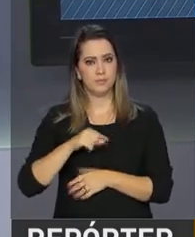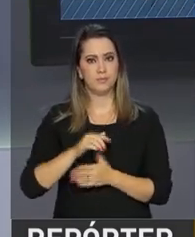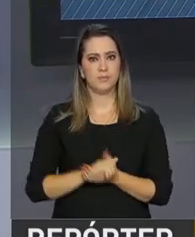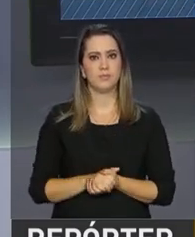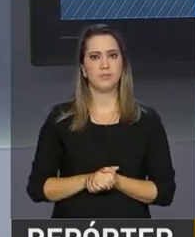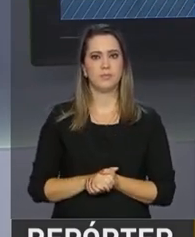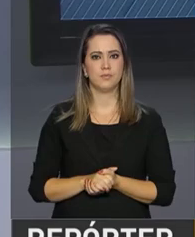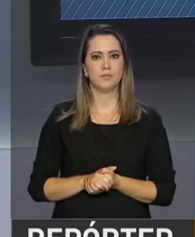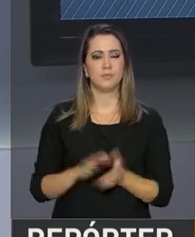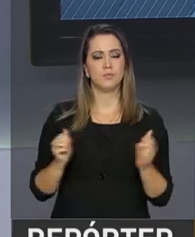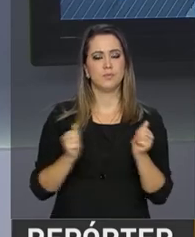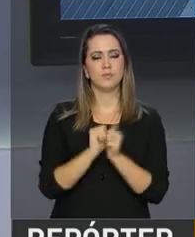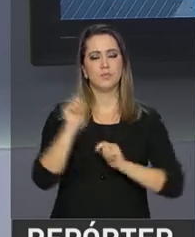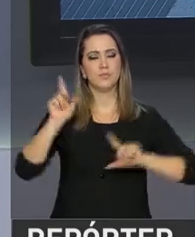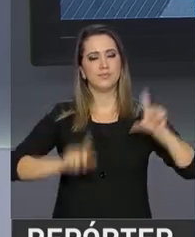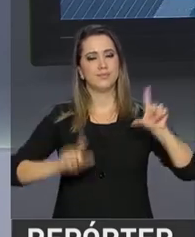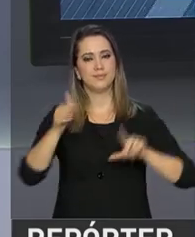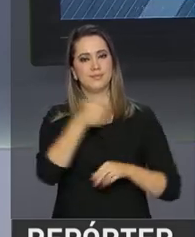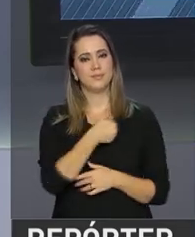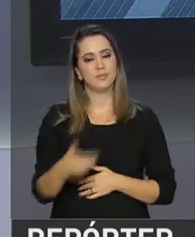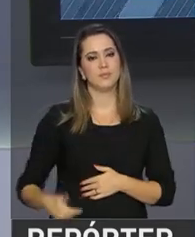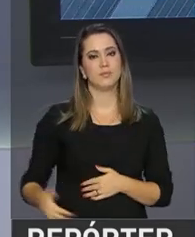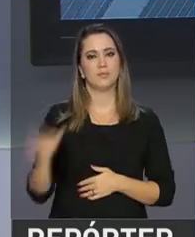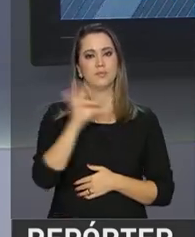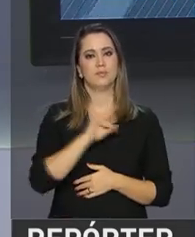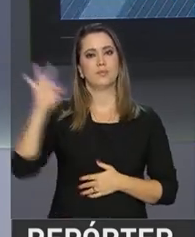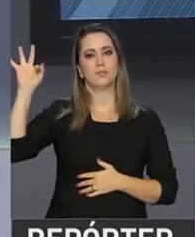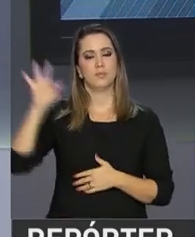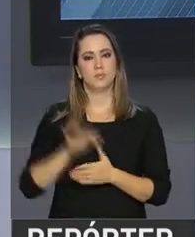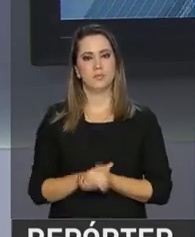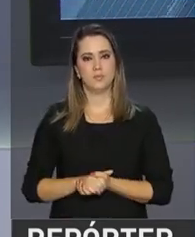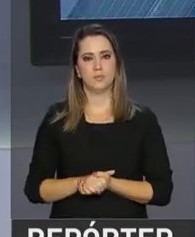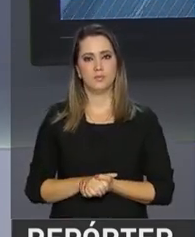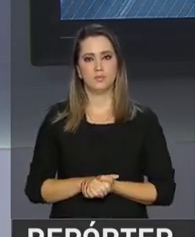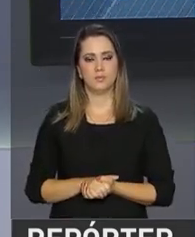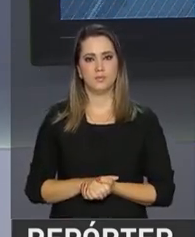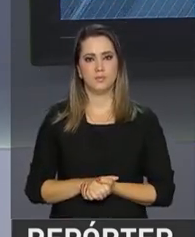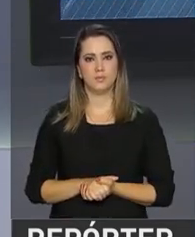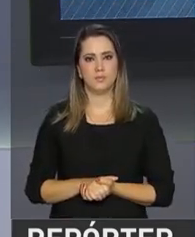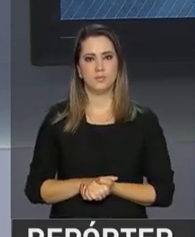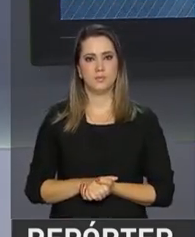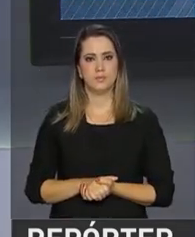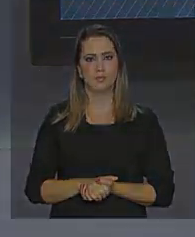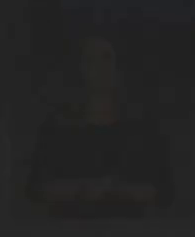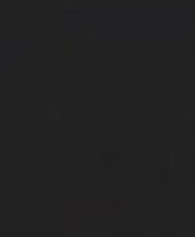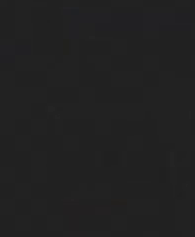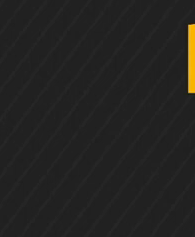nosso canal no YouTube. Continue com a gente aqui na NBR, a TV do Governo Federal.